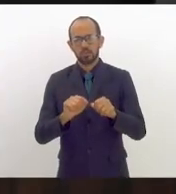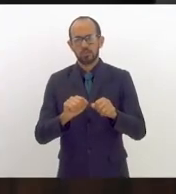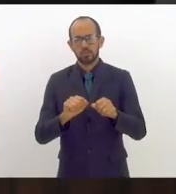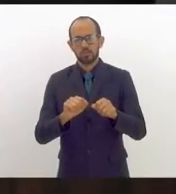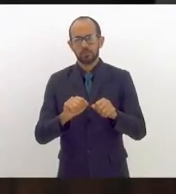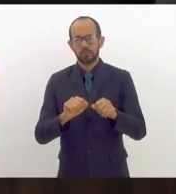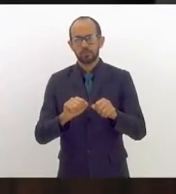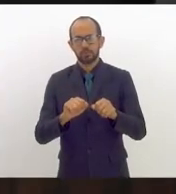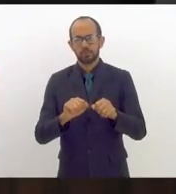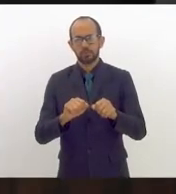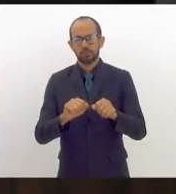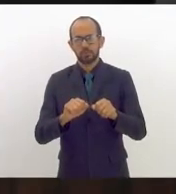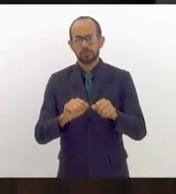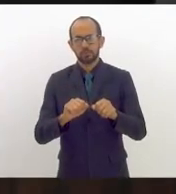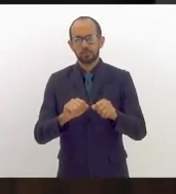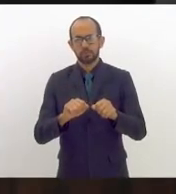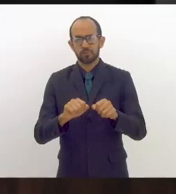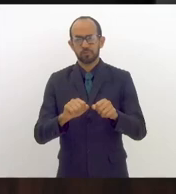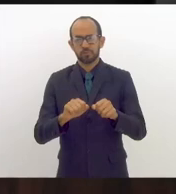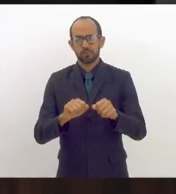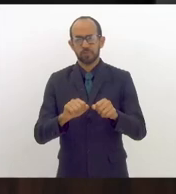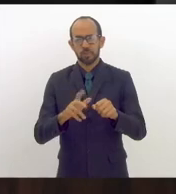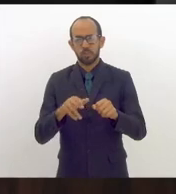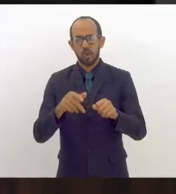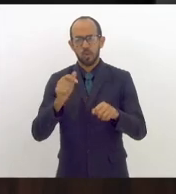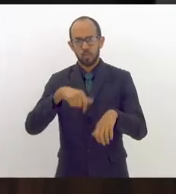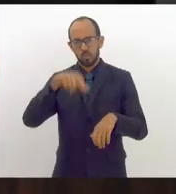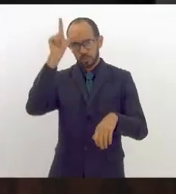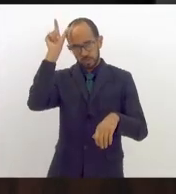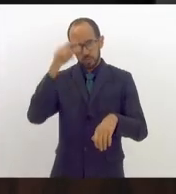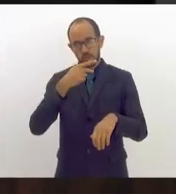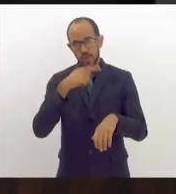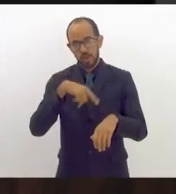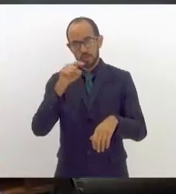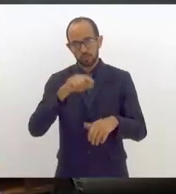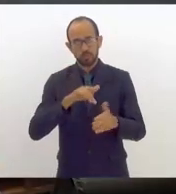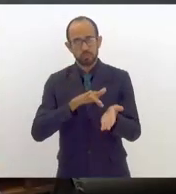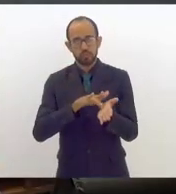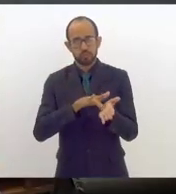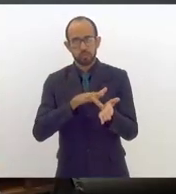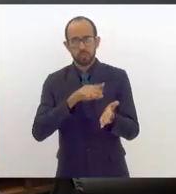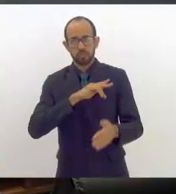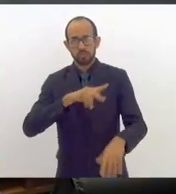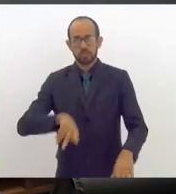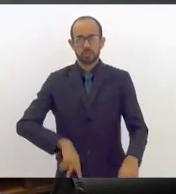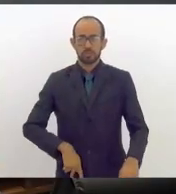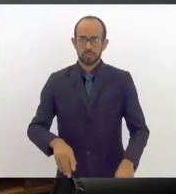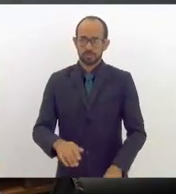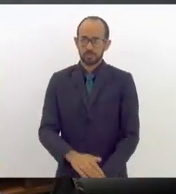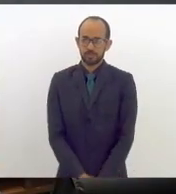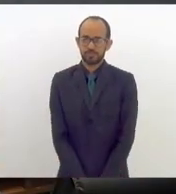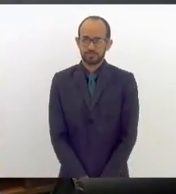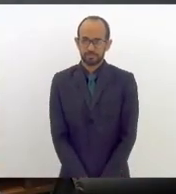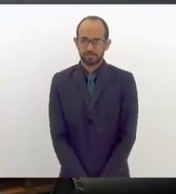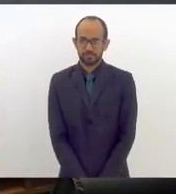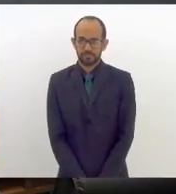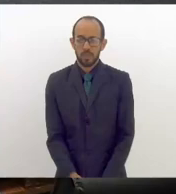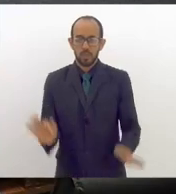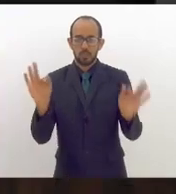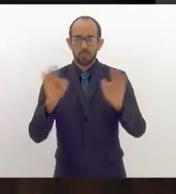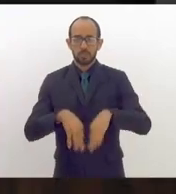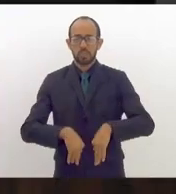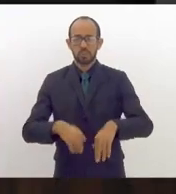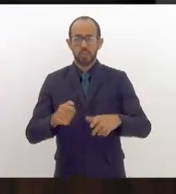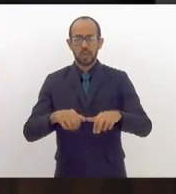aqui como diz o Deputado Luiz dubleide Presidente muito bem representado está encerrada